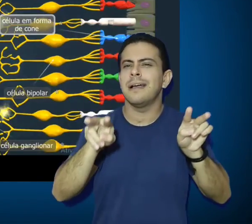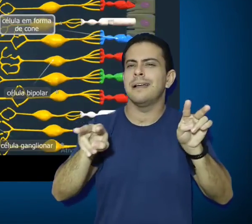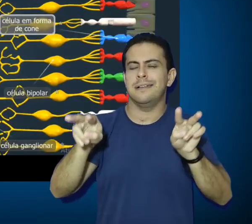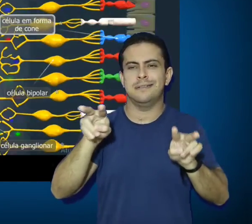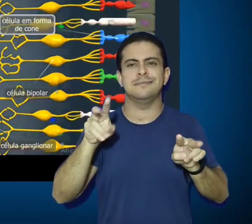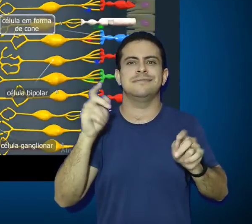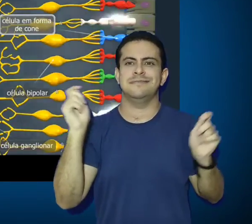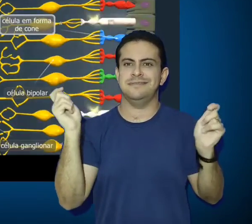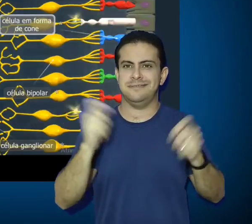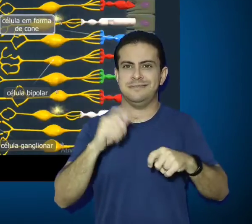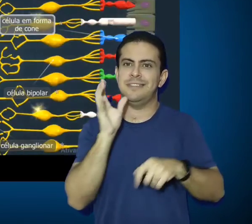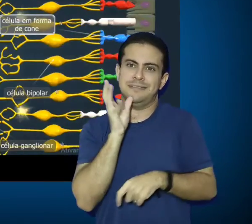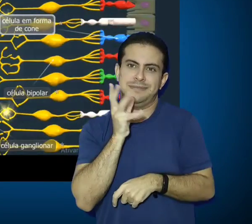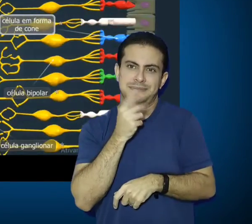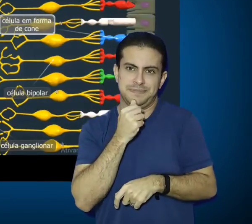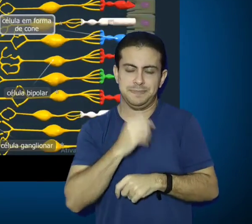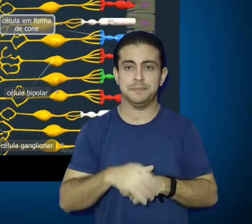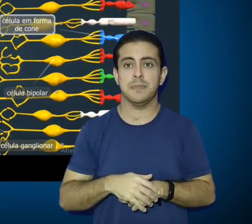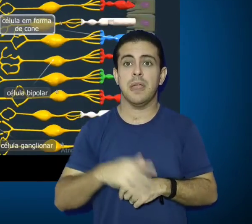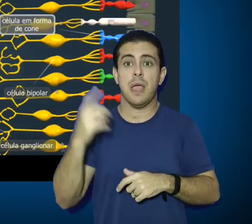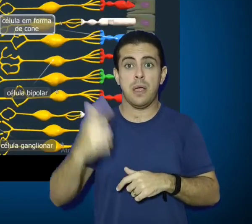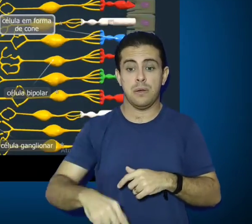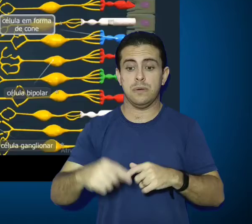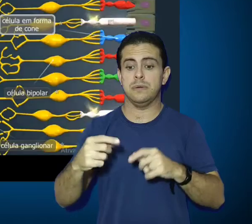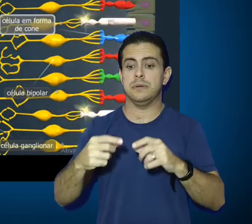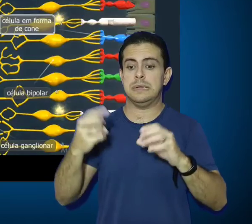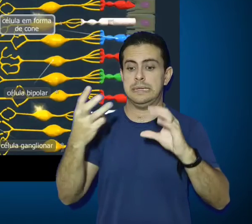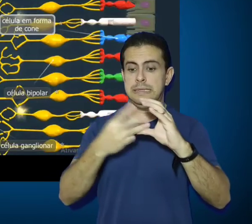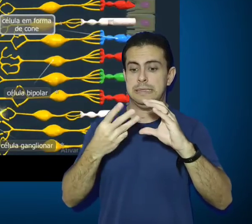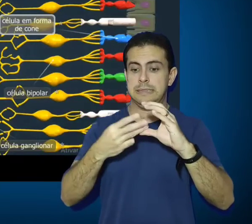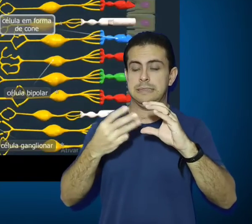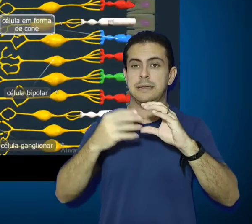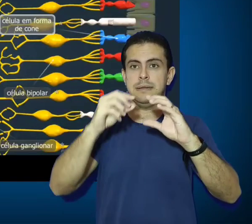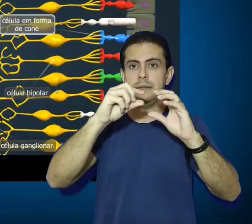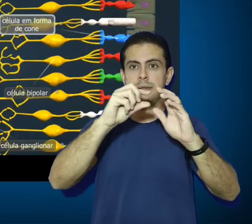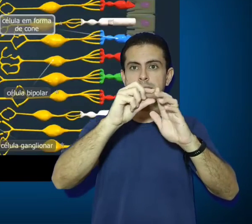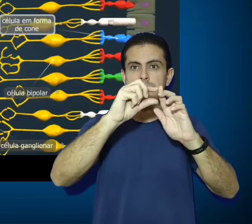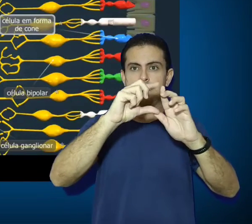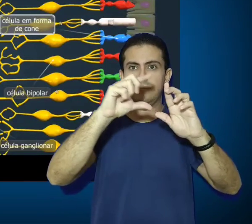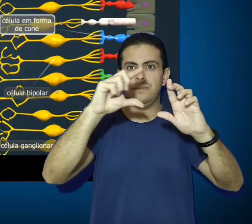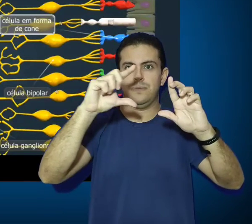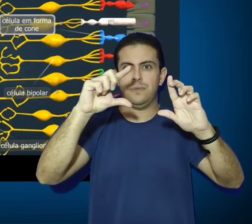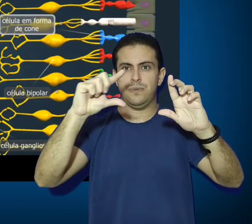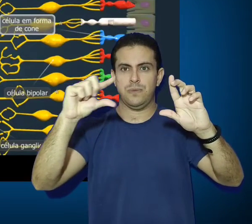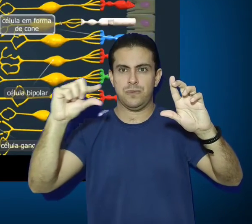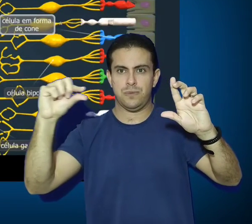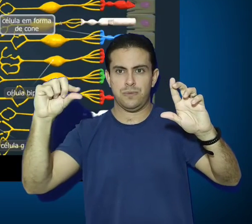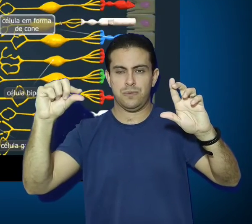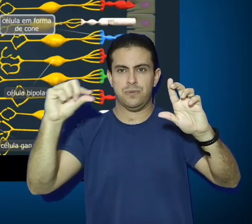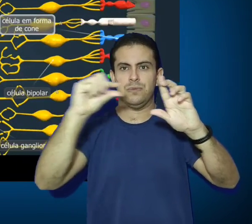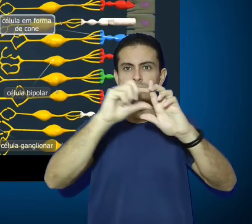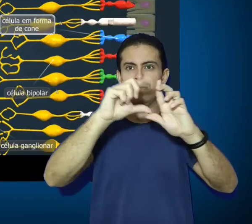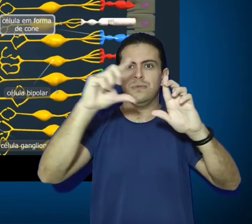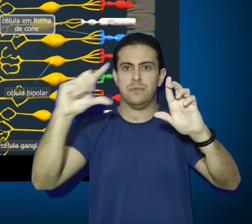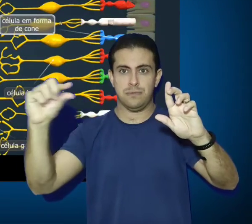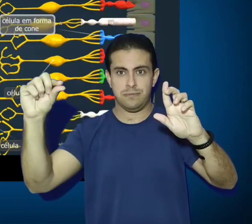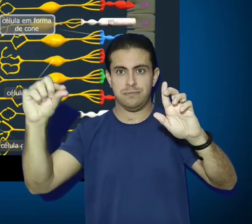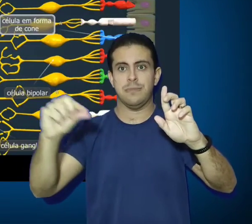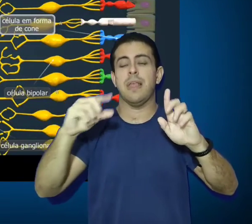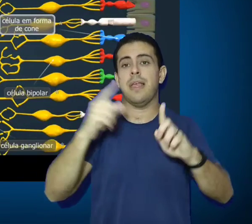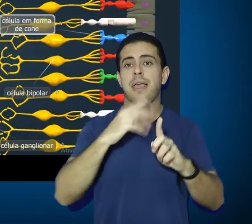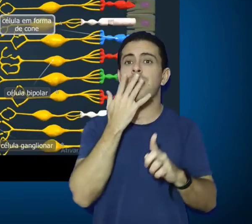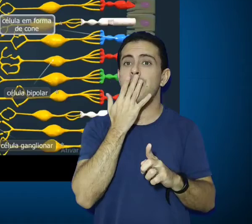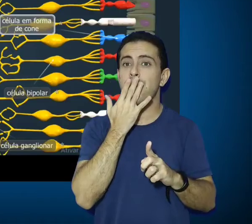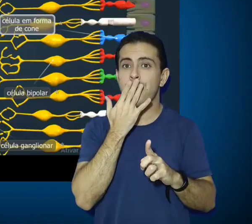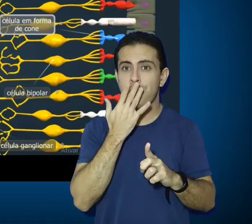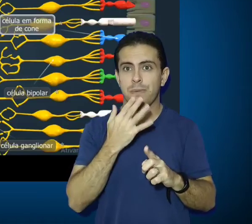nossa visão. Já as células tipo cone, elas são responsáveis pela percepção das cores. Sua